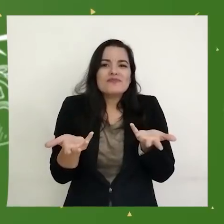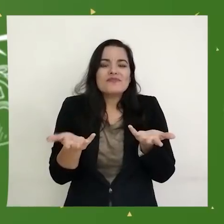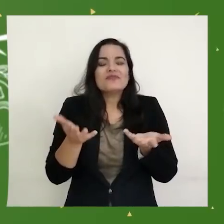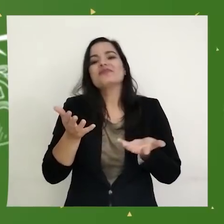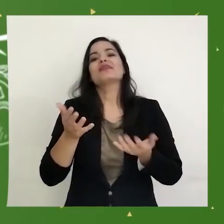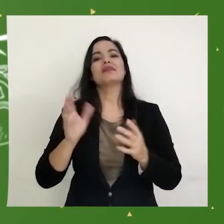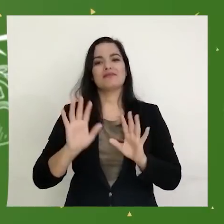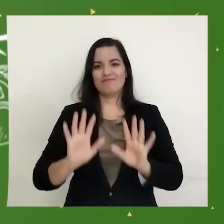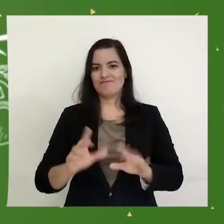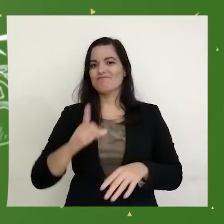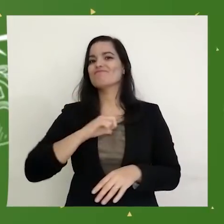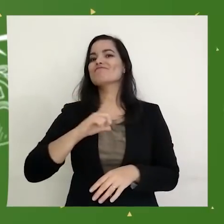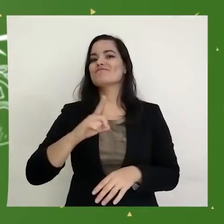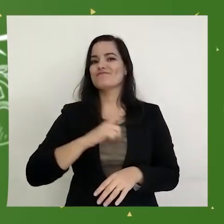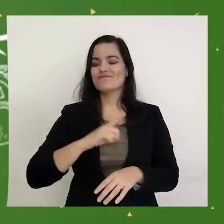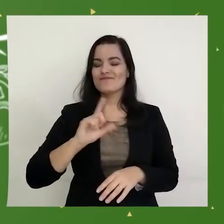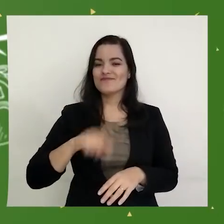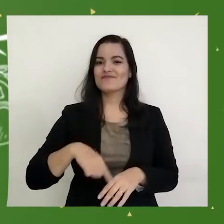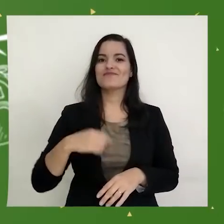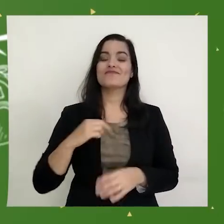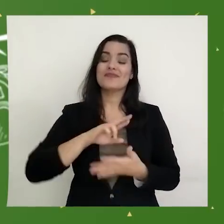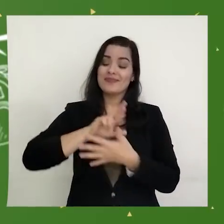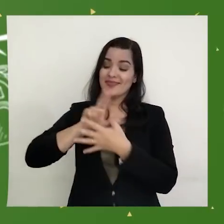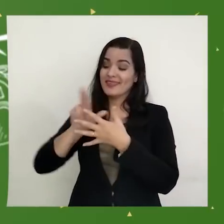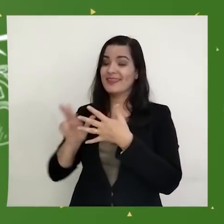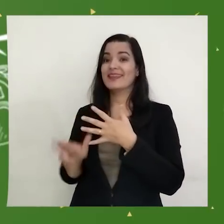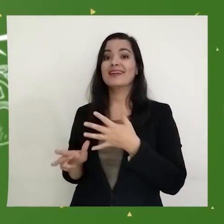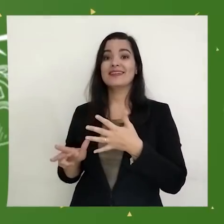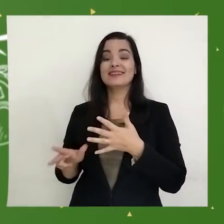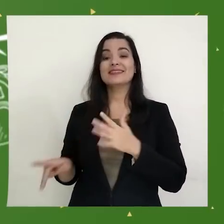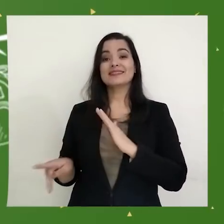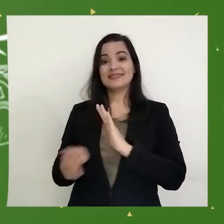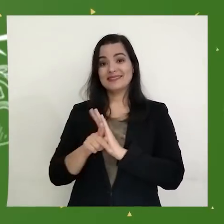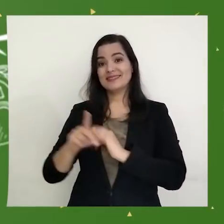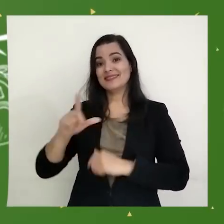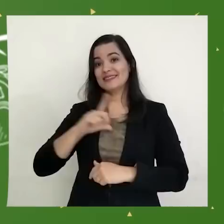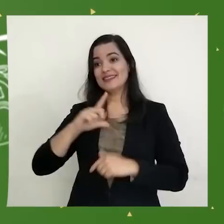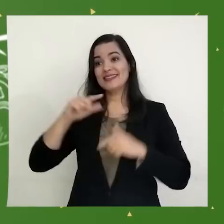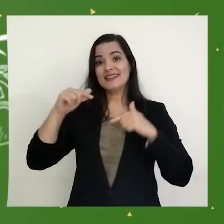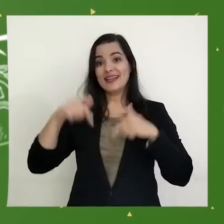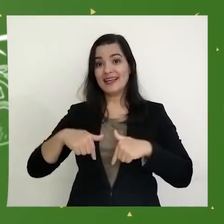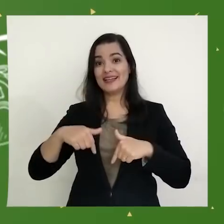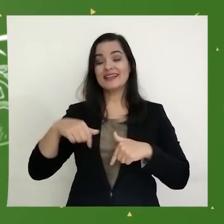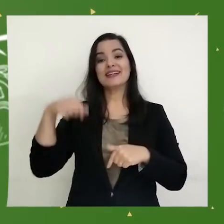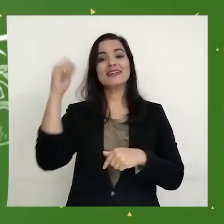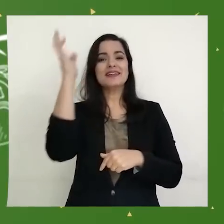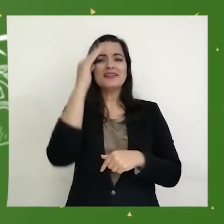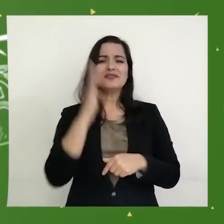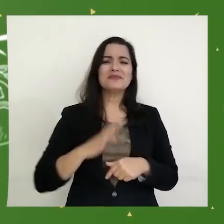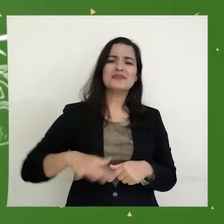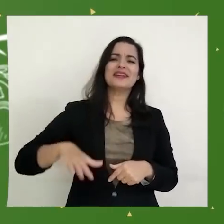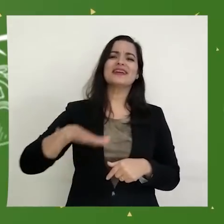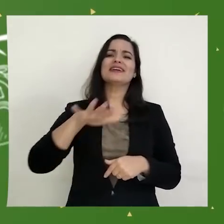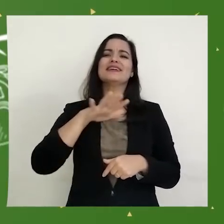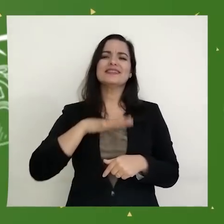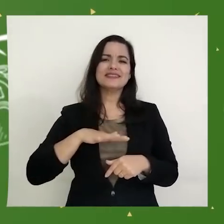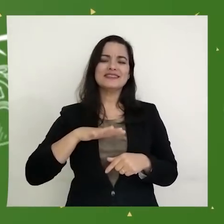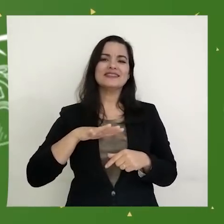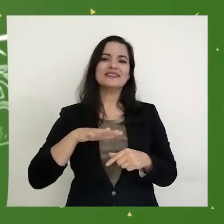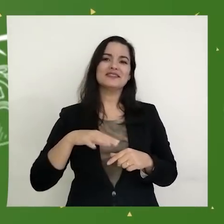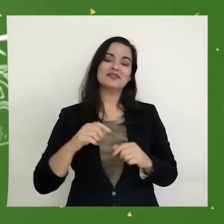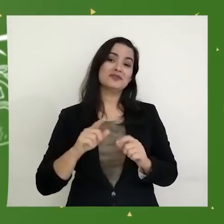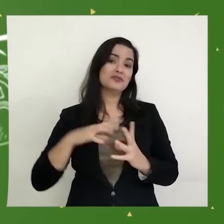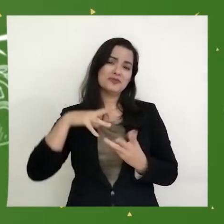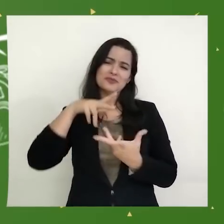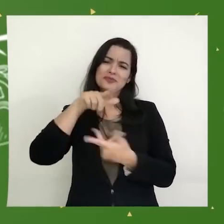para a construção de toda essa diversidade existente, não só no Brasil, né? No mundo todo, de maneira bem